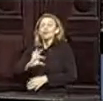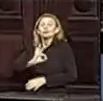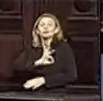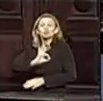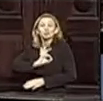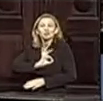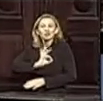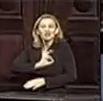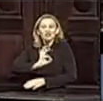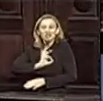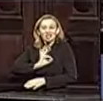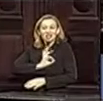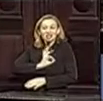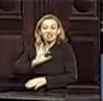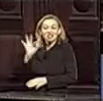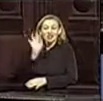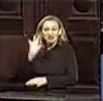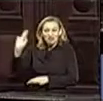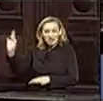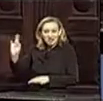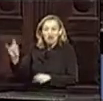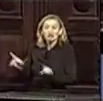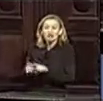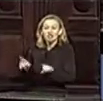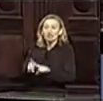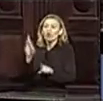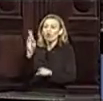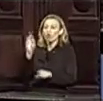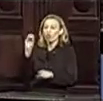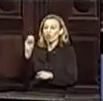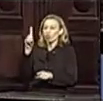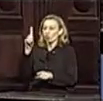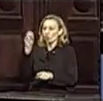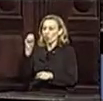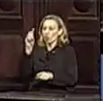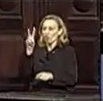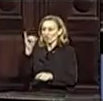Rodoviária Federal. A Constituição